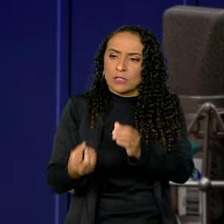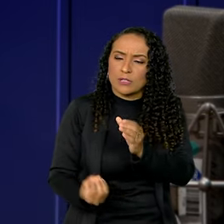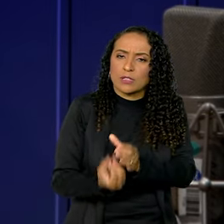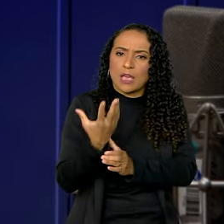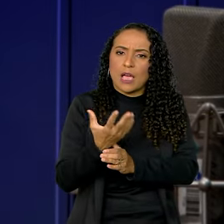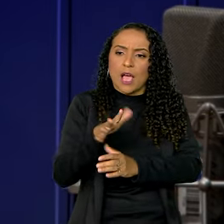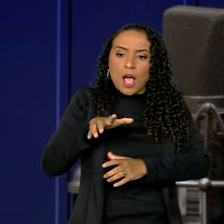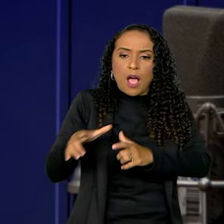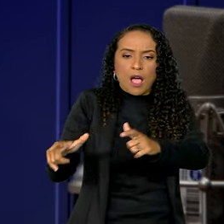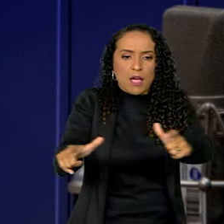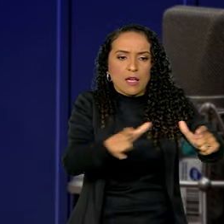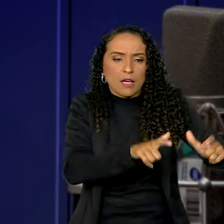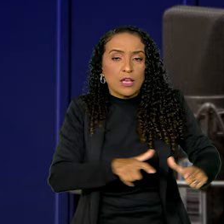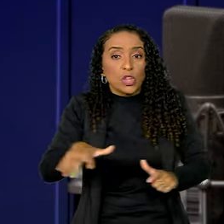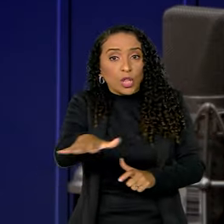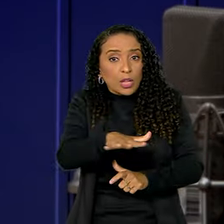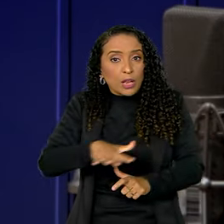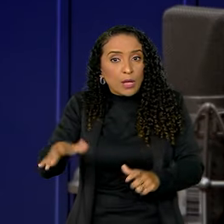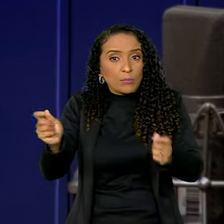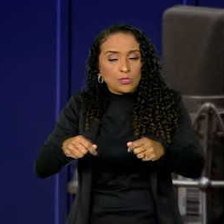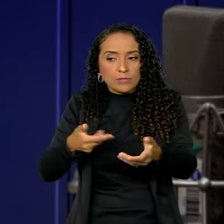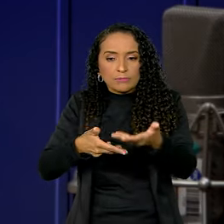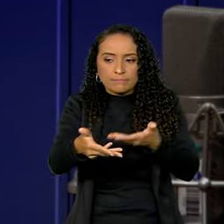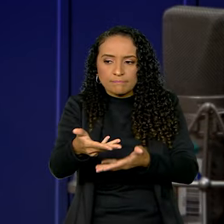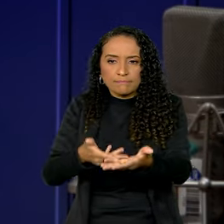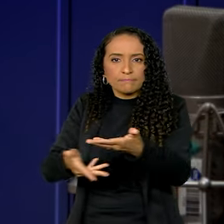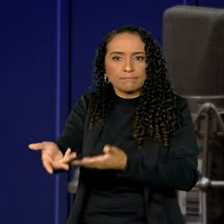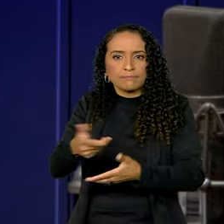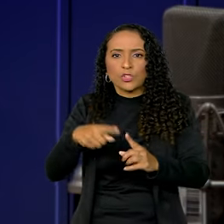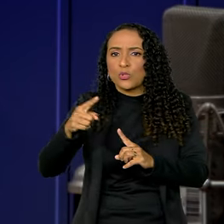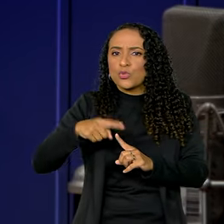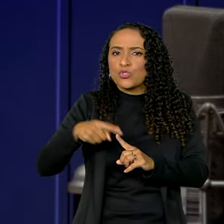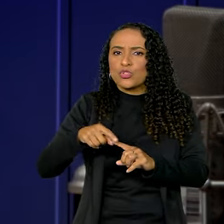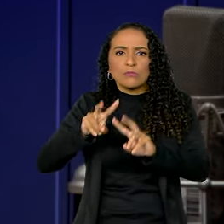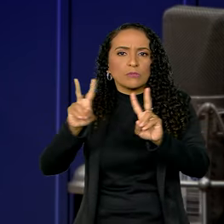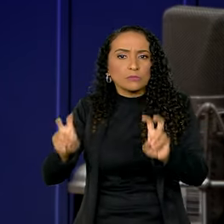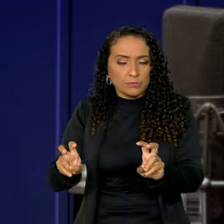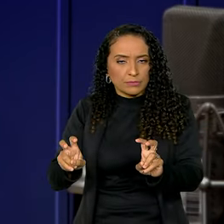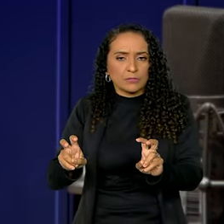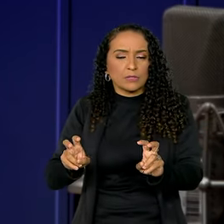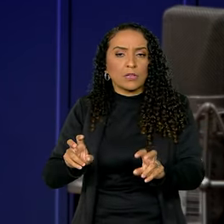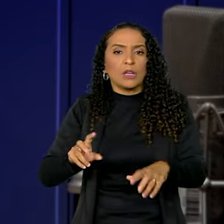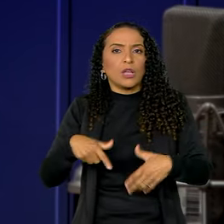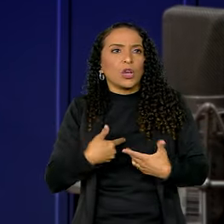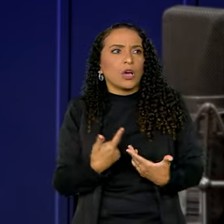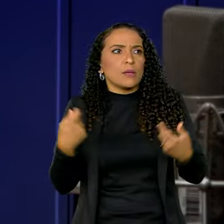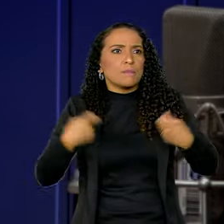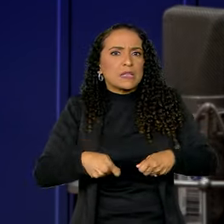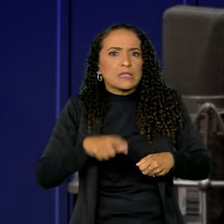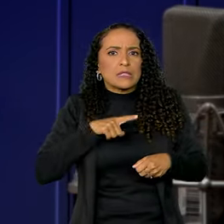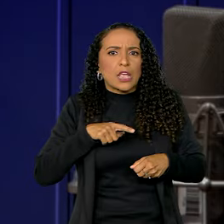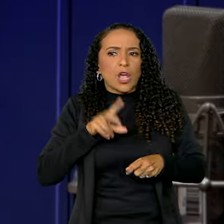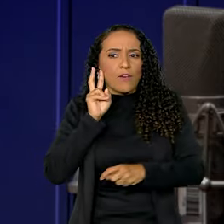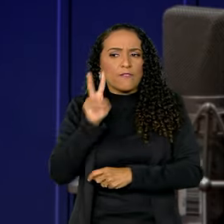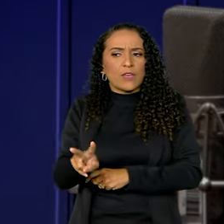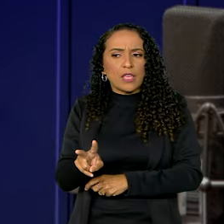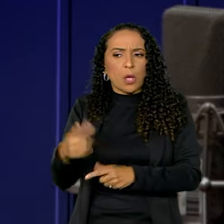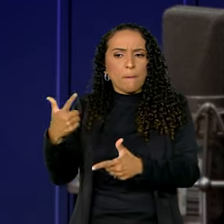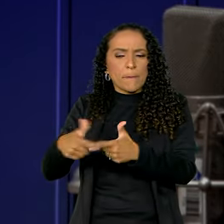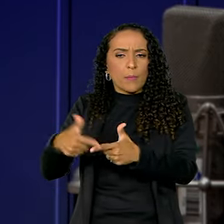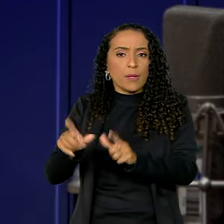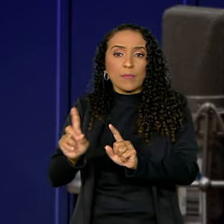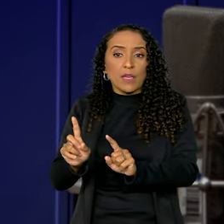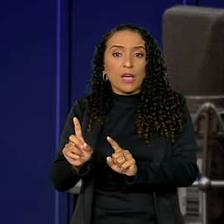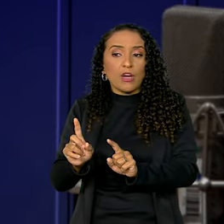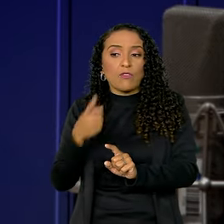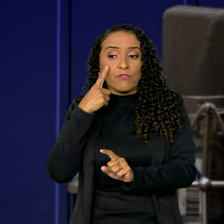criar espaços naquela região que possam dialogar com esse tipo de abordagem Ou seja a gente não necessariamente precisa olhar o ponto do conflito